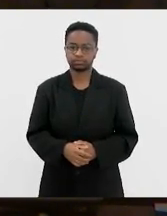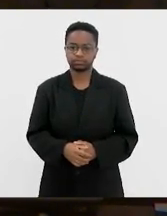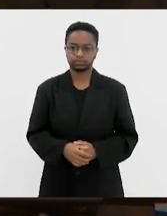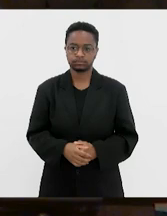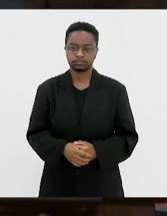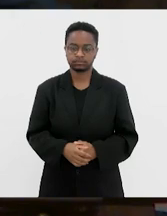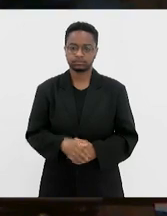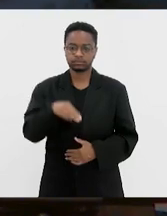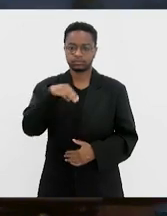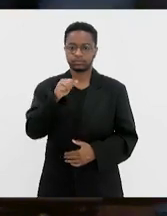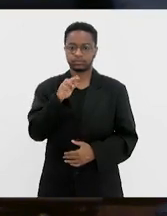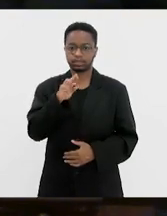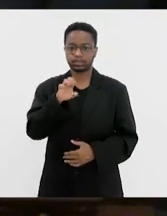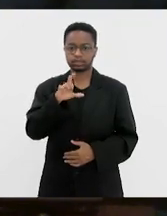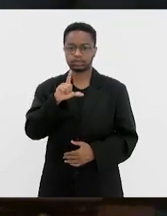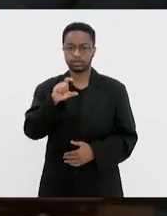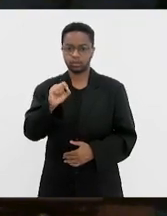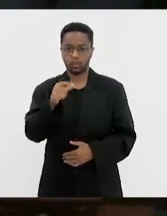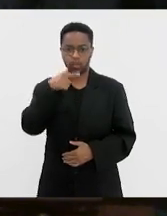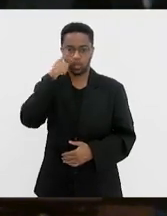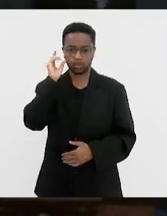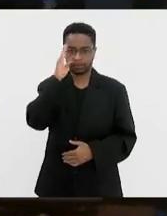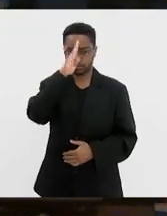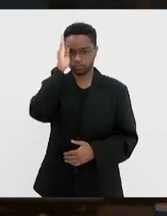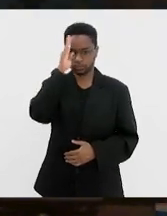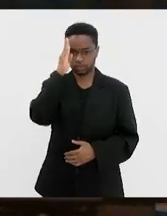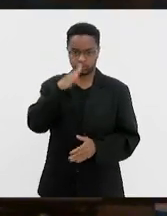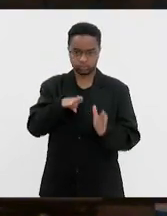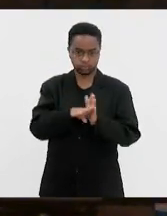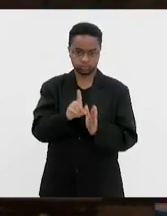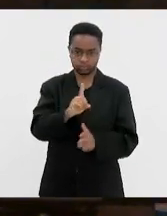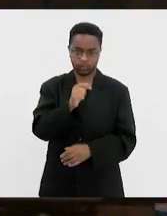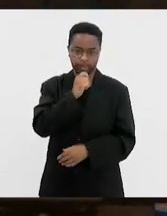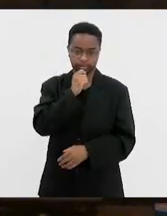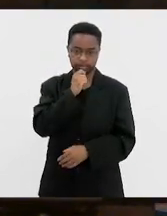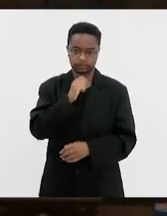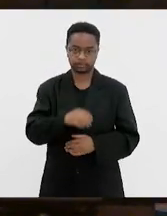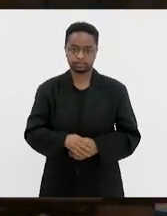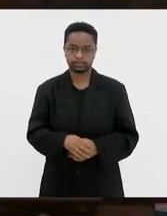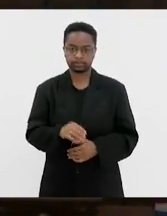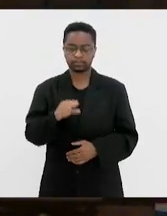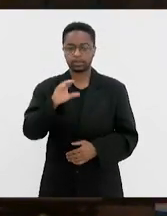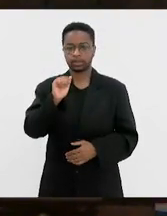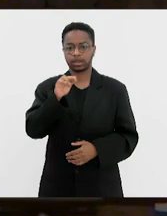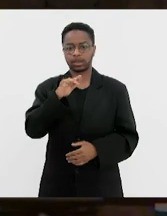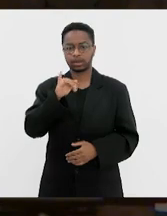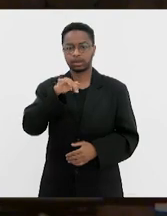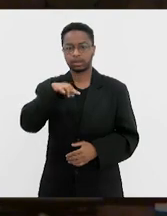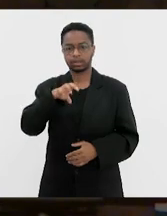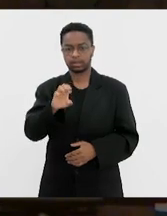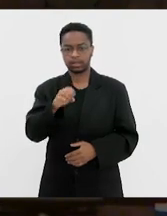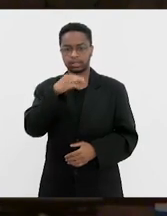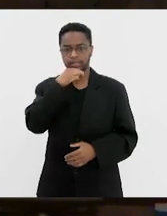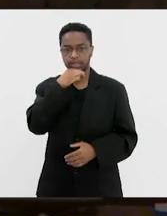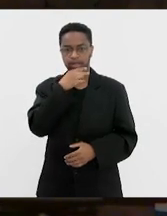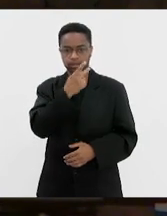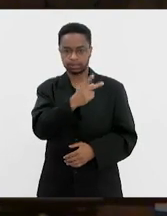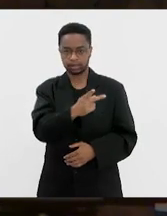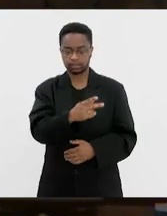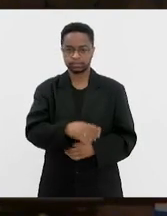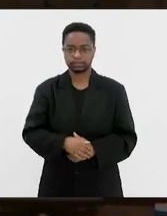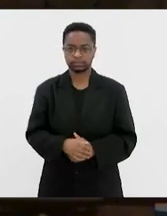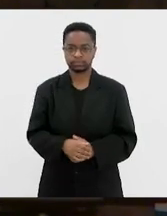Marcelo Miranda, que meu irmão passou mal ontem, acho que não chegou ainda, está para chegar, Karine Miranda, neta do homenageado Sérgio